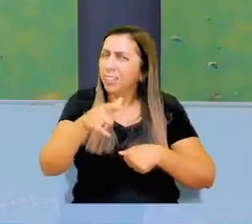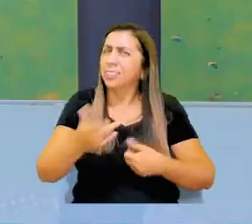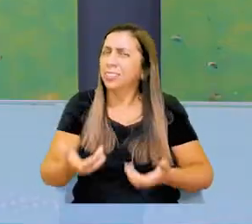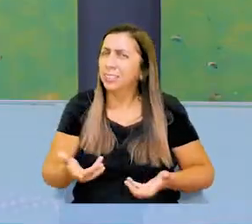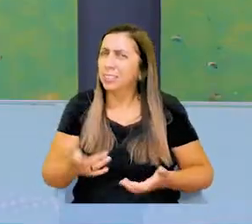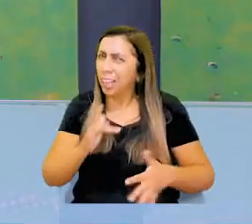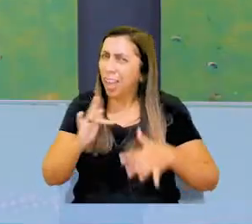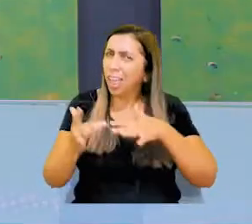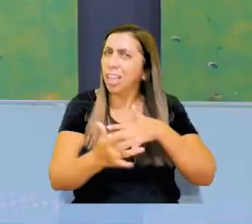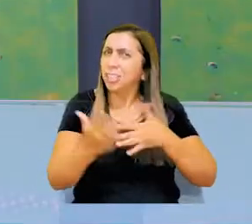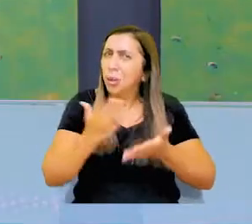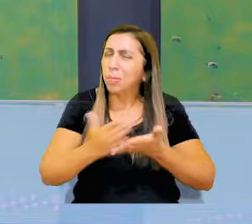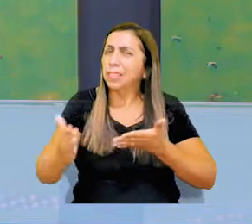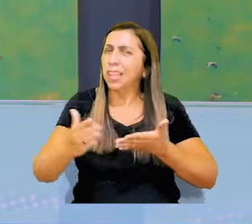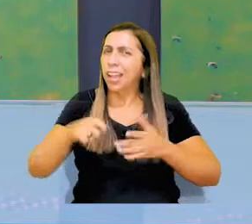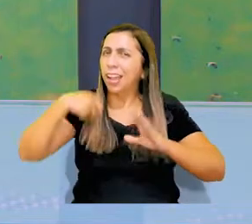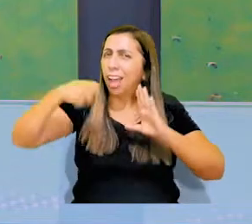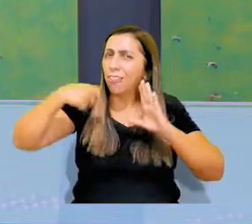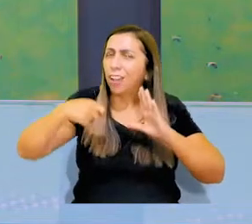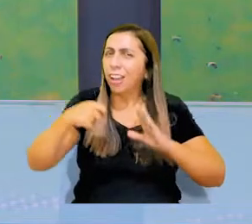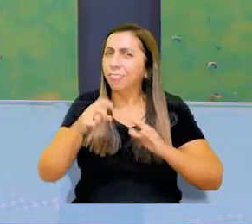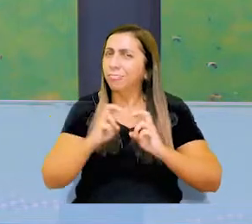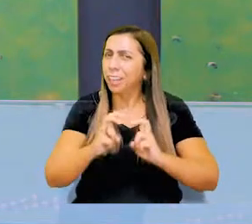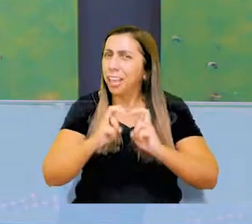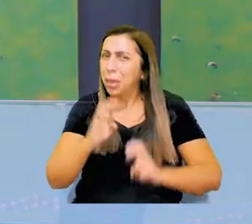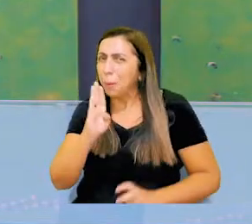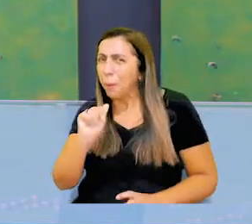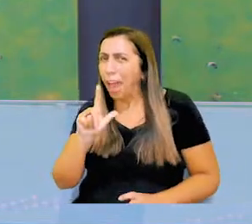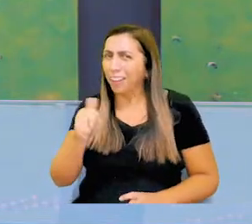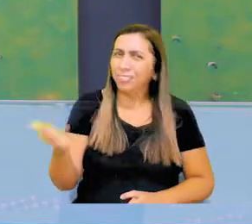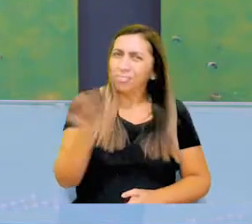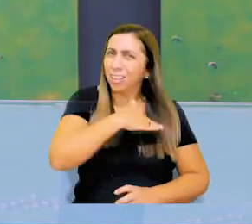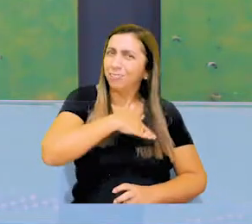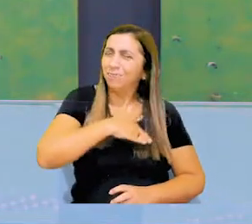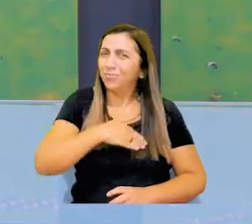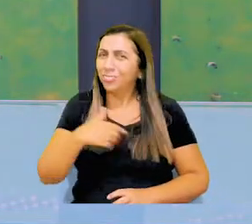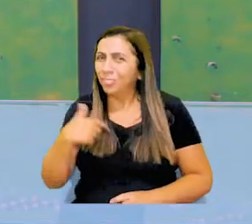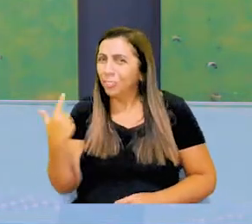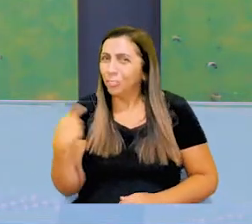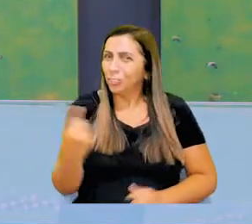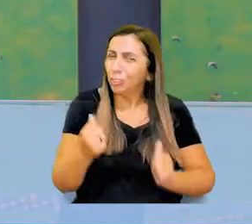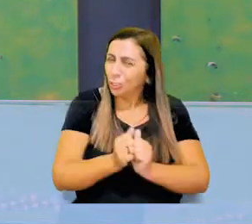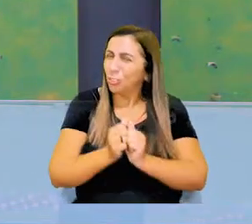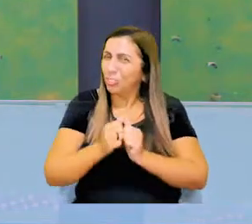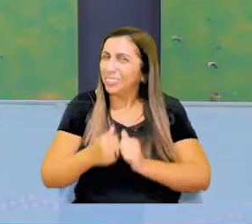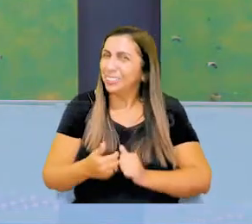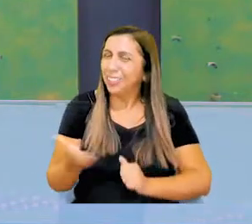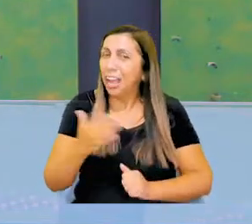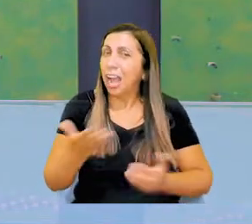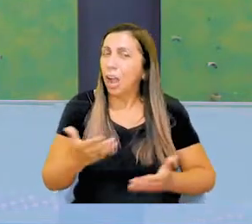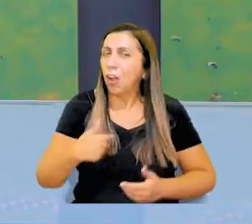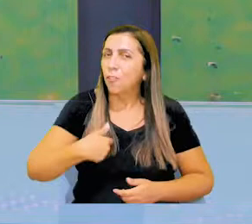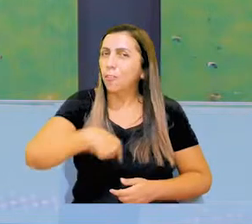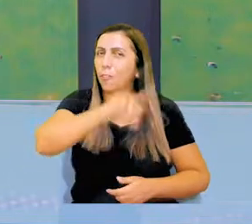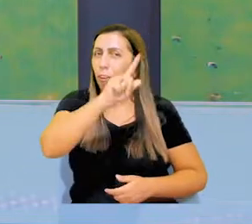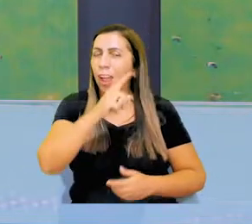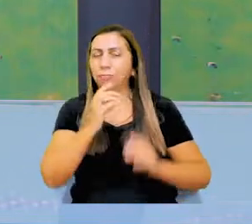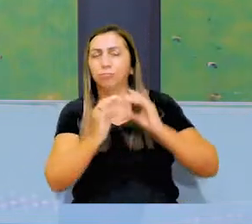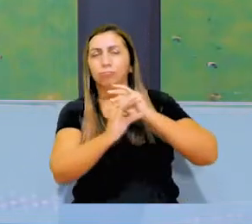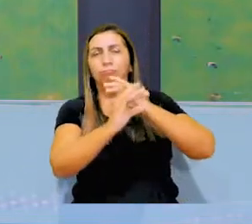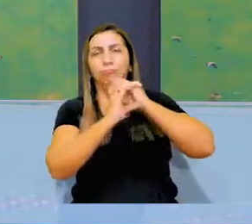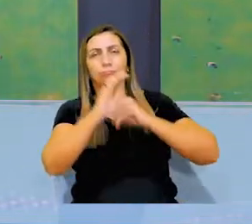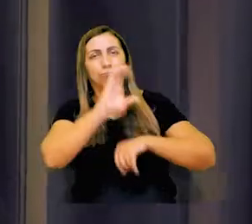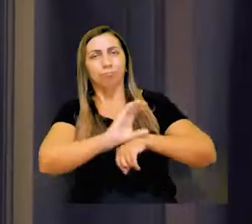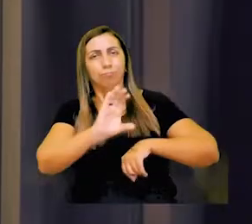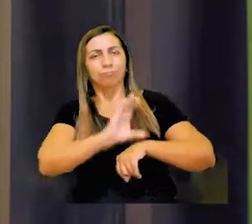tá acabando, mas vem pra rede, vai começar a gravação do Trem Bala. Então vamos embora, é nóis, tamo junto e agora eu vou pra minha aula de